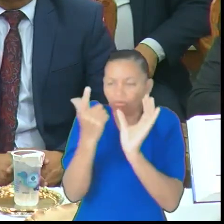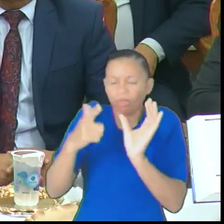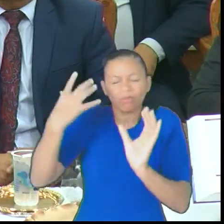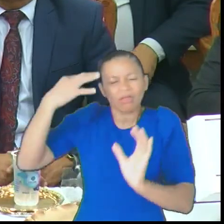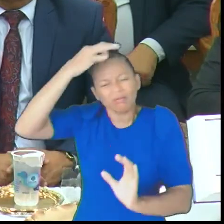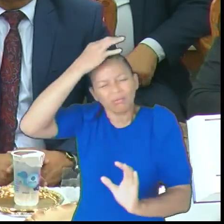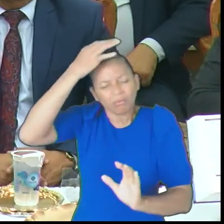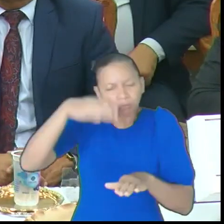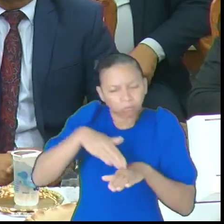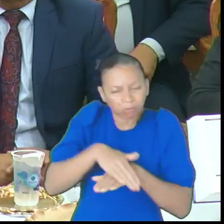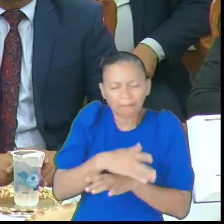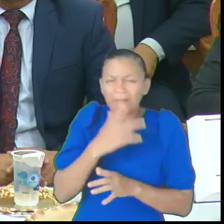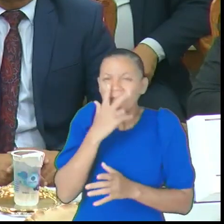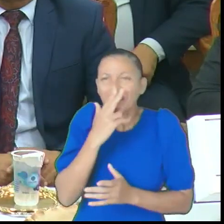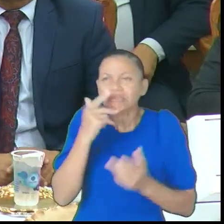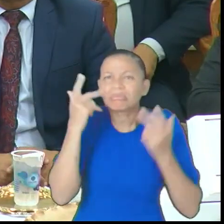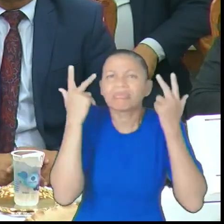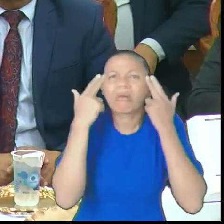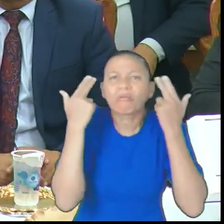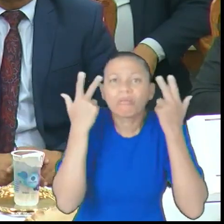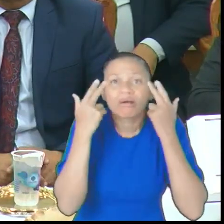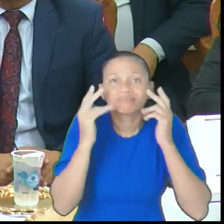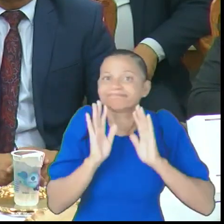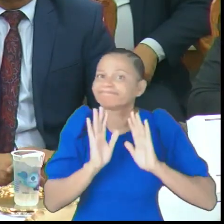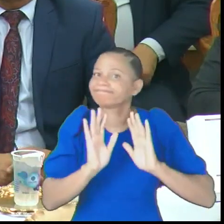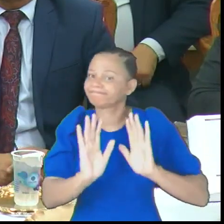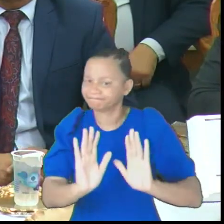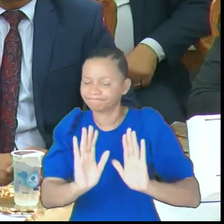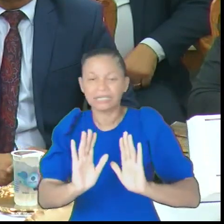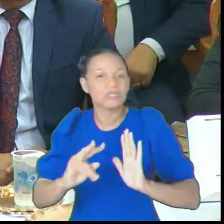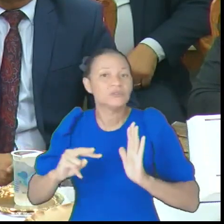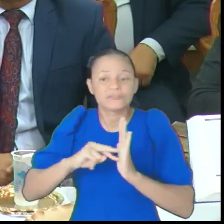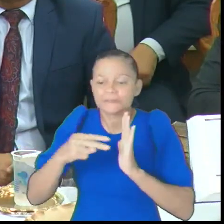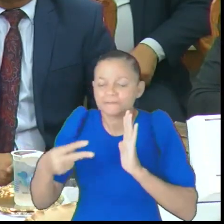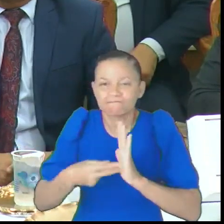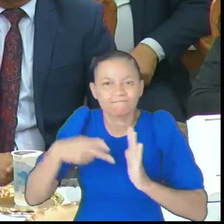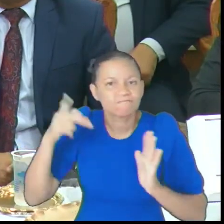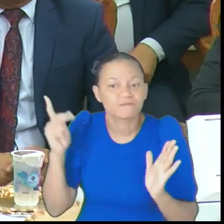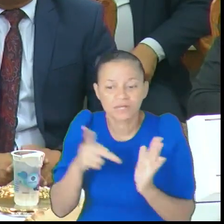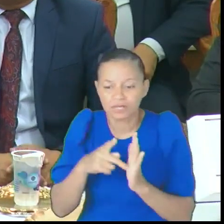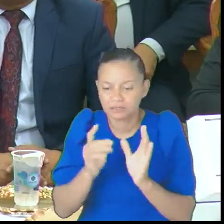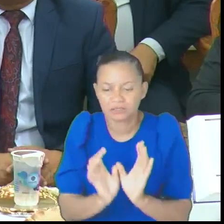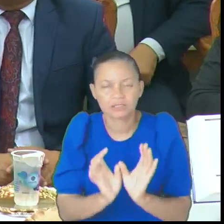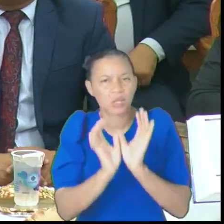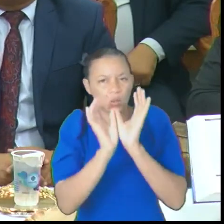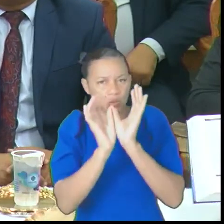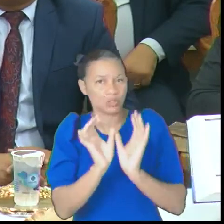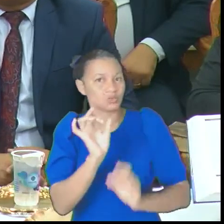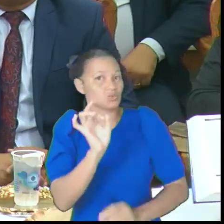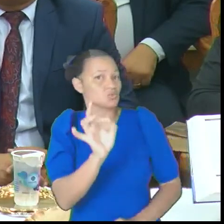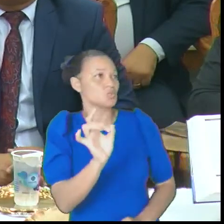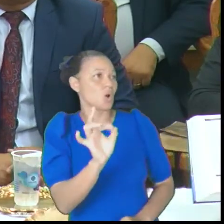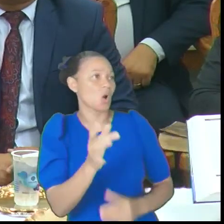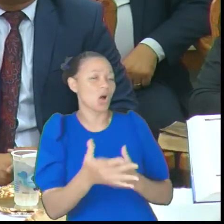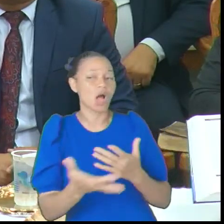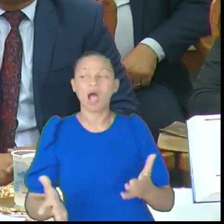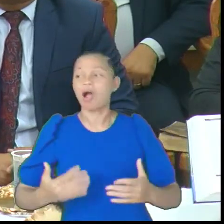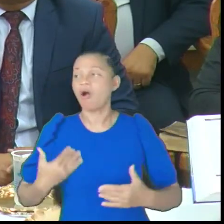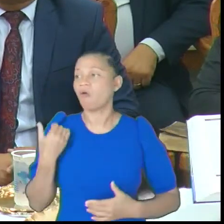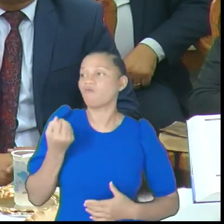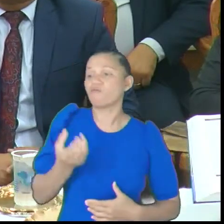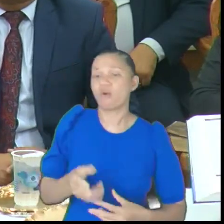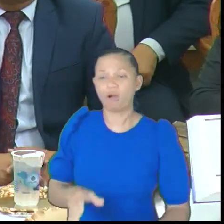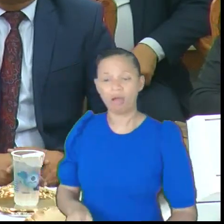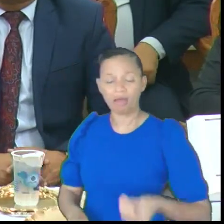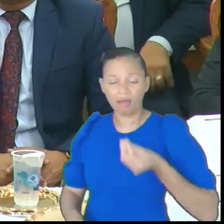uma cerimônia qualquer. O que traz um verdadeiro significado à Santa Ceia não é simplesmente comer um pedacinho